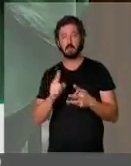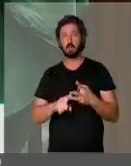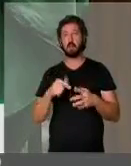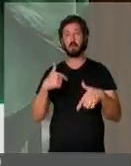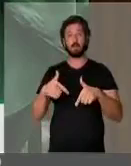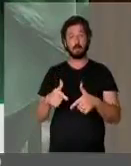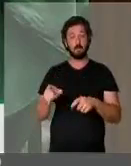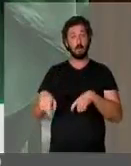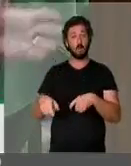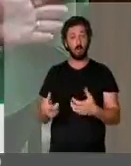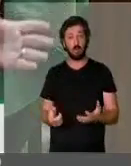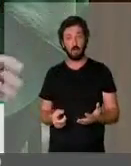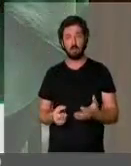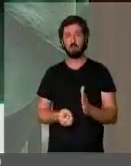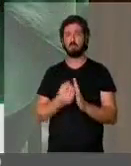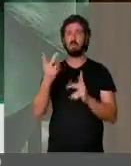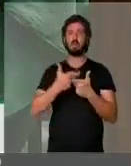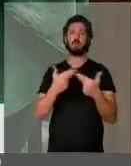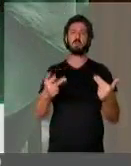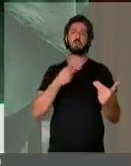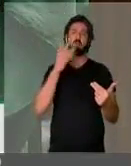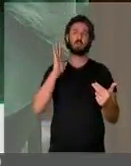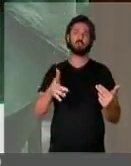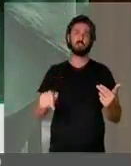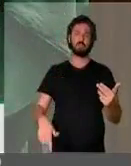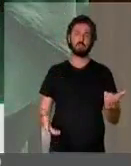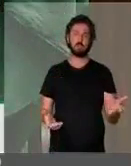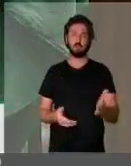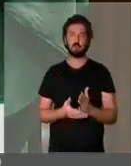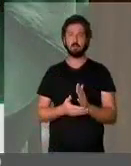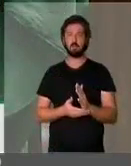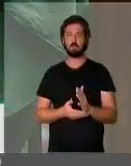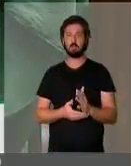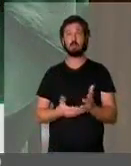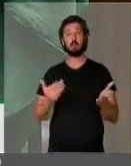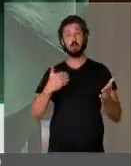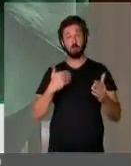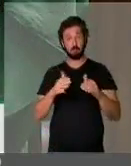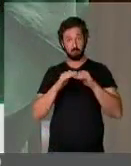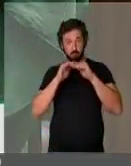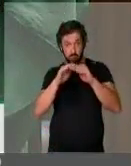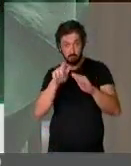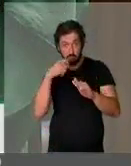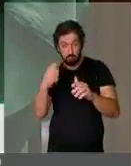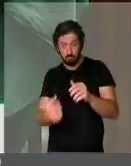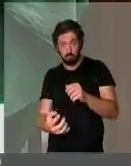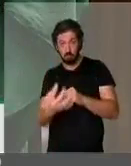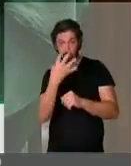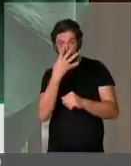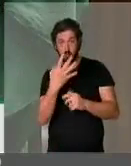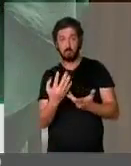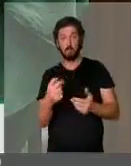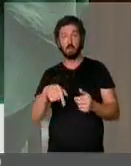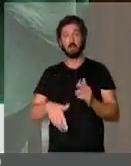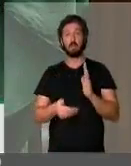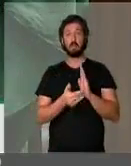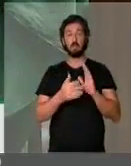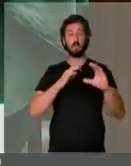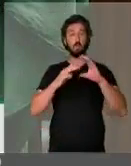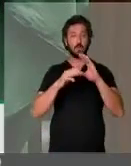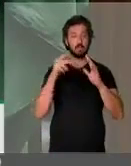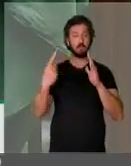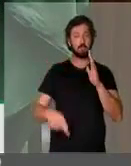dos trabalhadores rurais e tantas coisas que já foram ditas aqui nessa casa. Por isso quero dizer para aqueles que me acompanham pelos meios de comunicação dessa casa, os